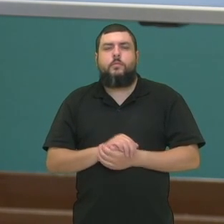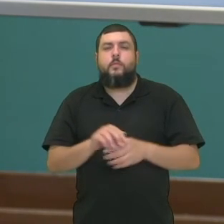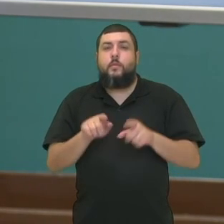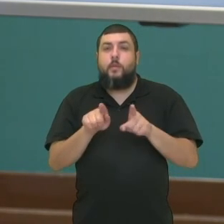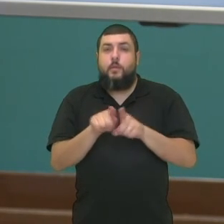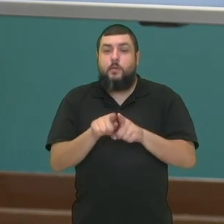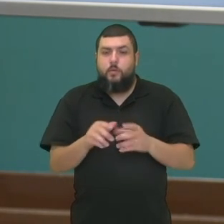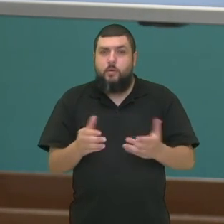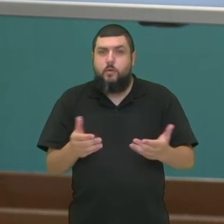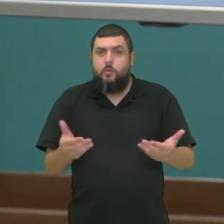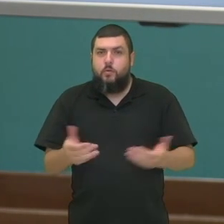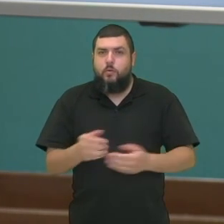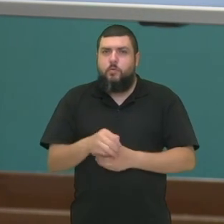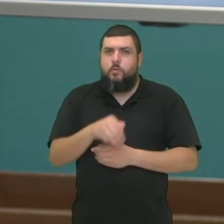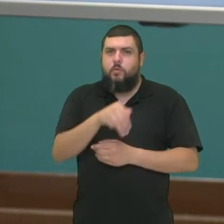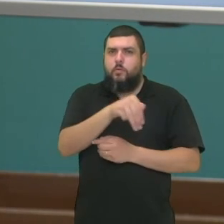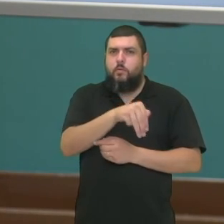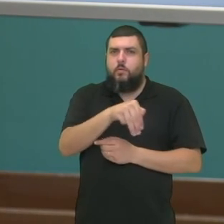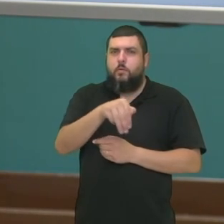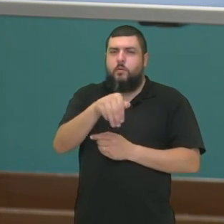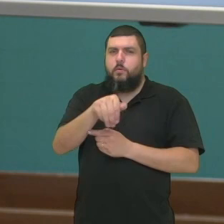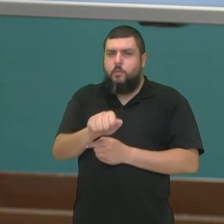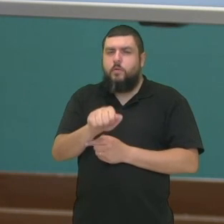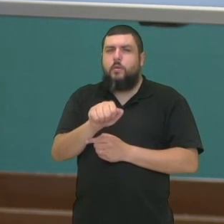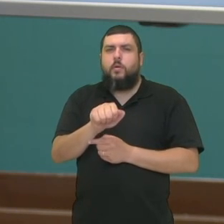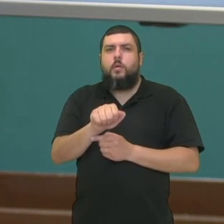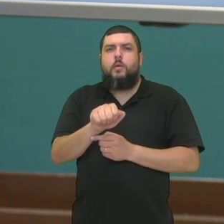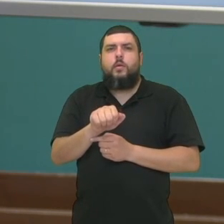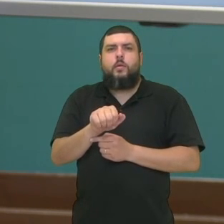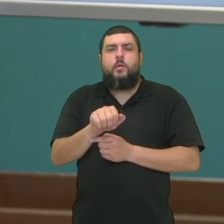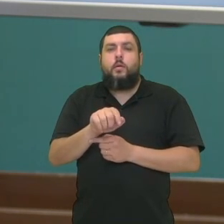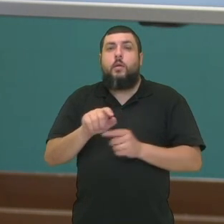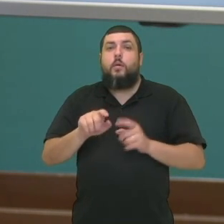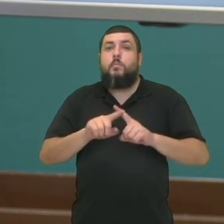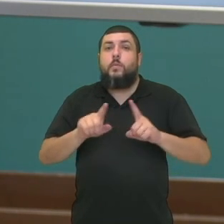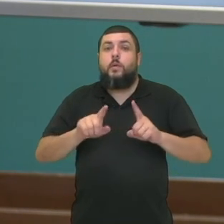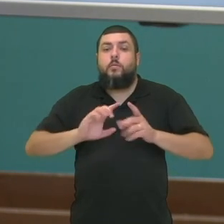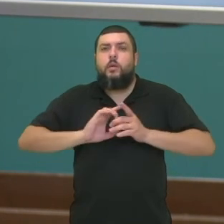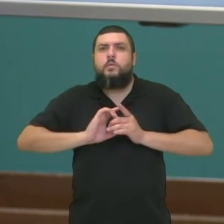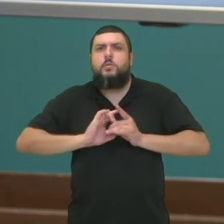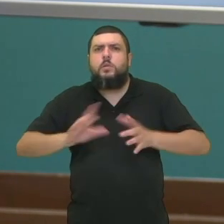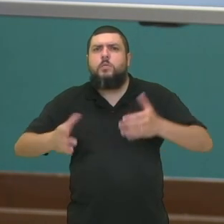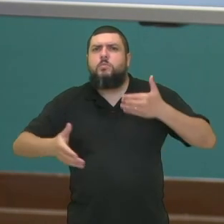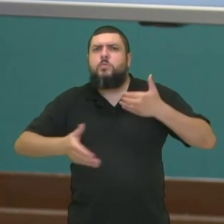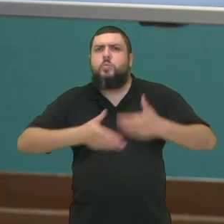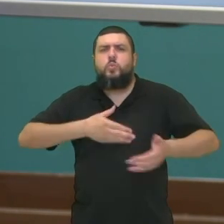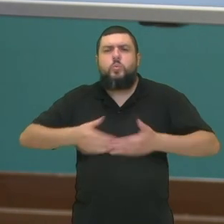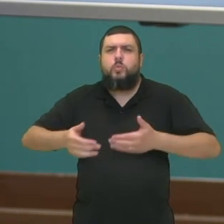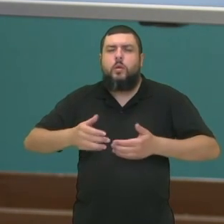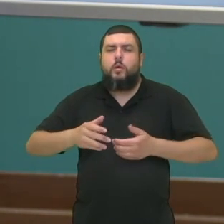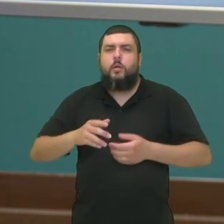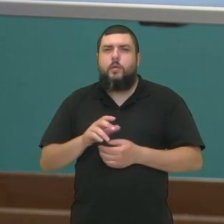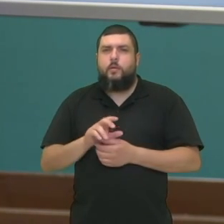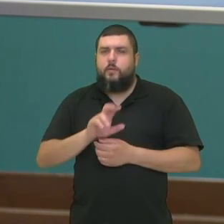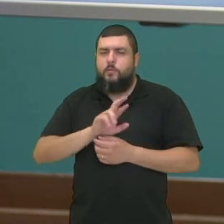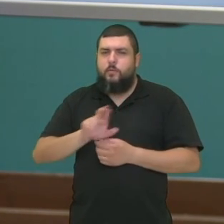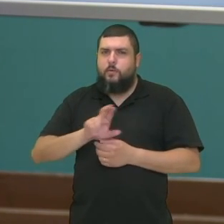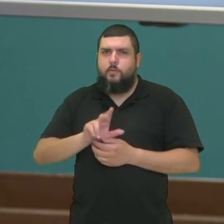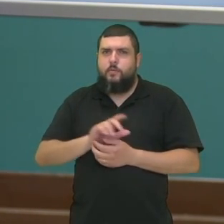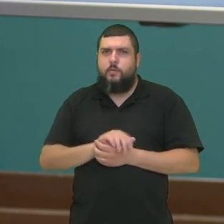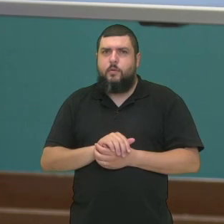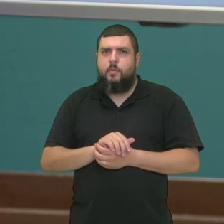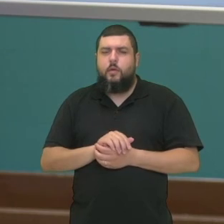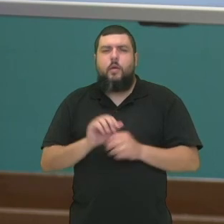sociedade contemporânea, né, uma febre atual, mas que não vale tudo. Vale utilizar diferentes